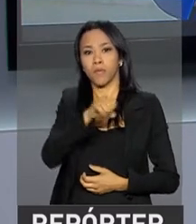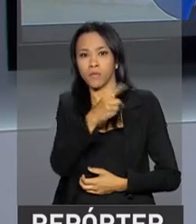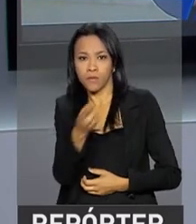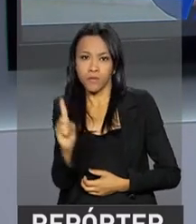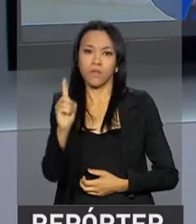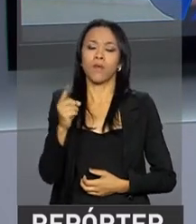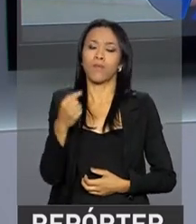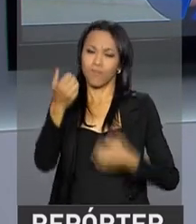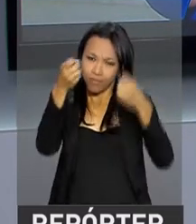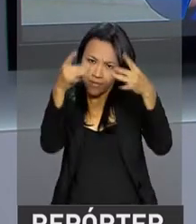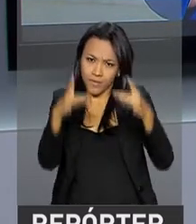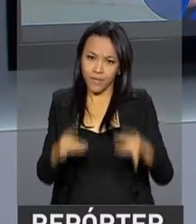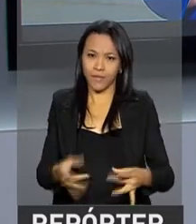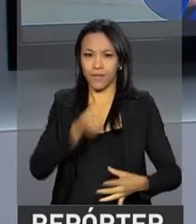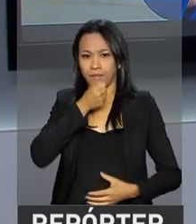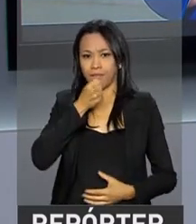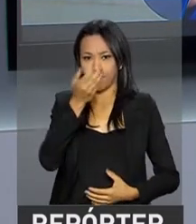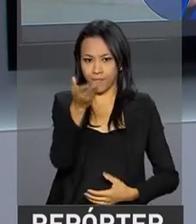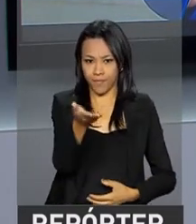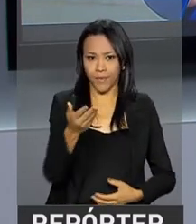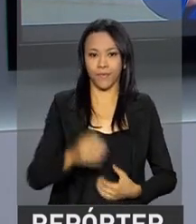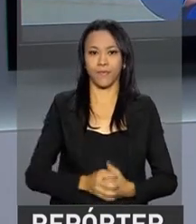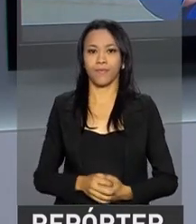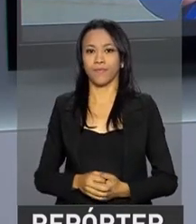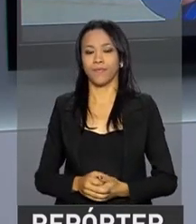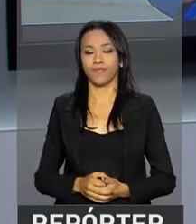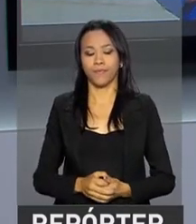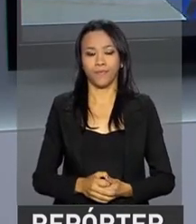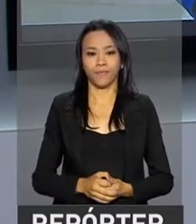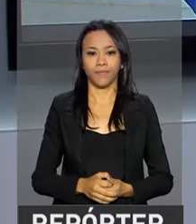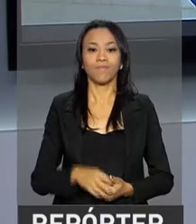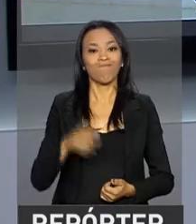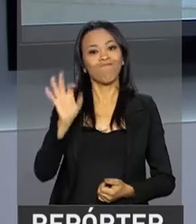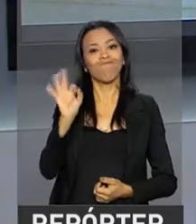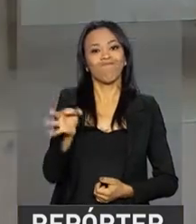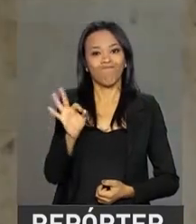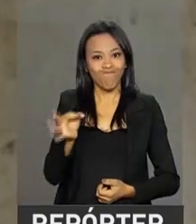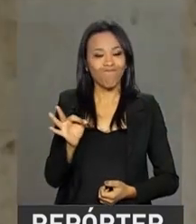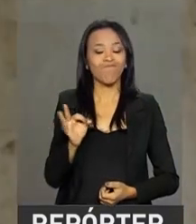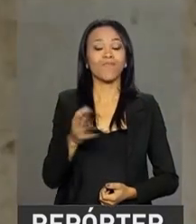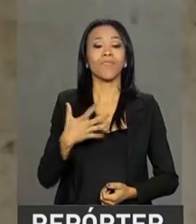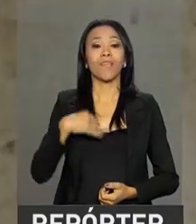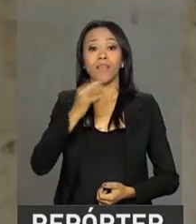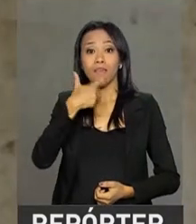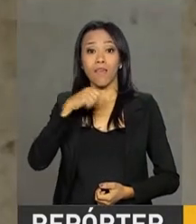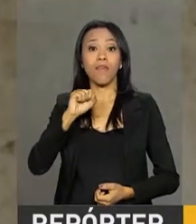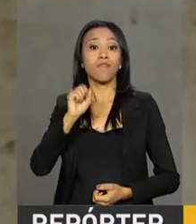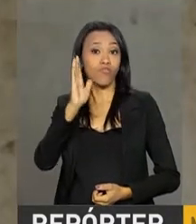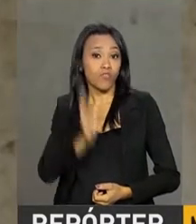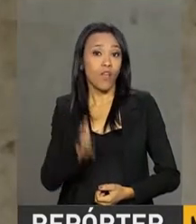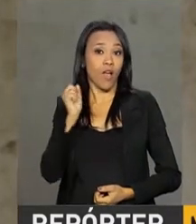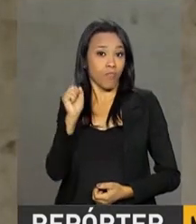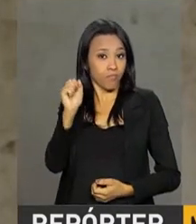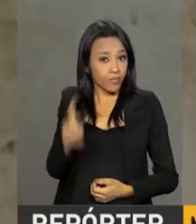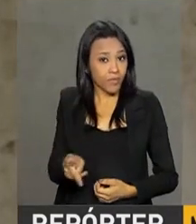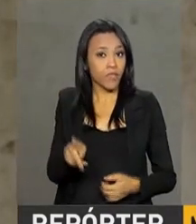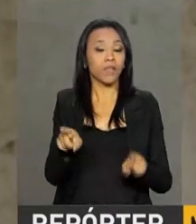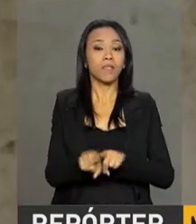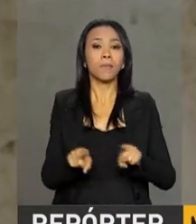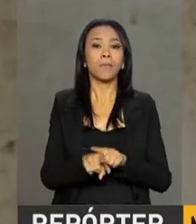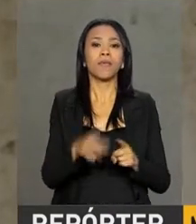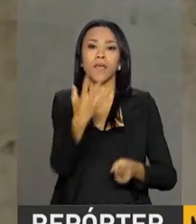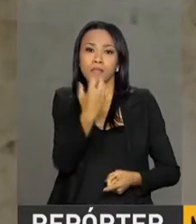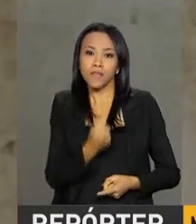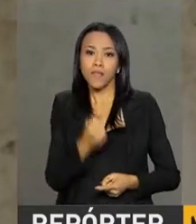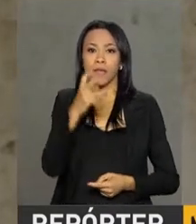pra gente é com você mara é isso mesmo carolina aposentados e pensionistas começam a